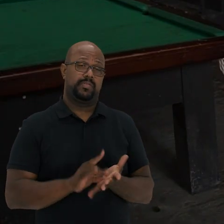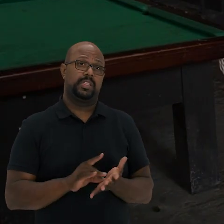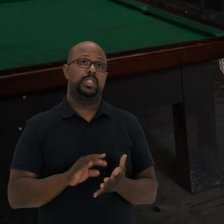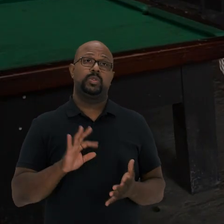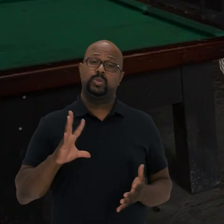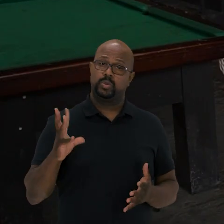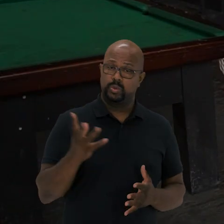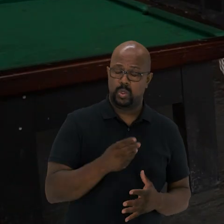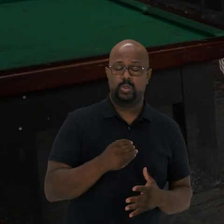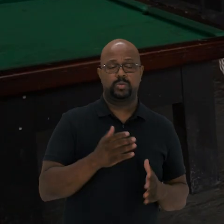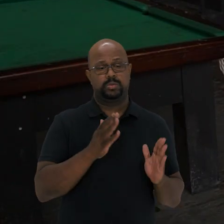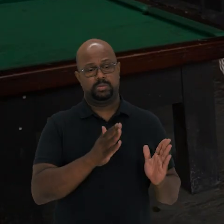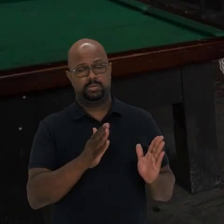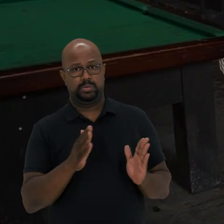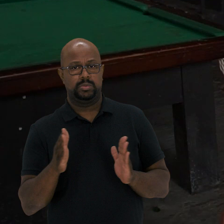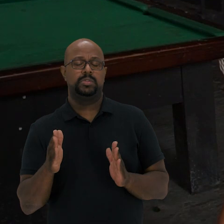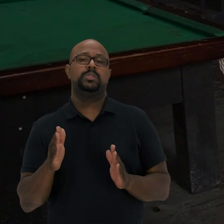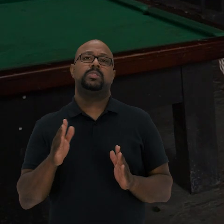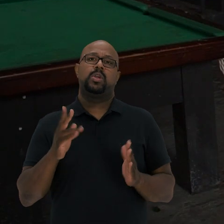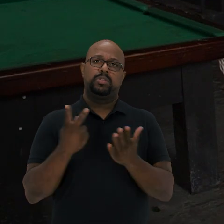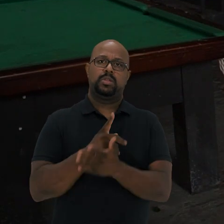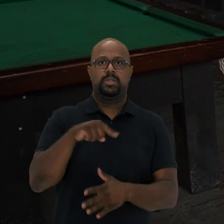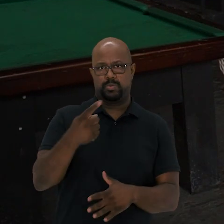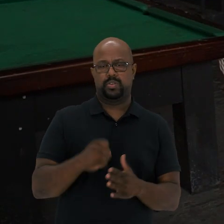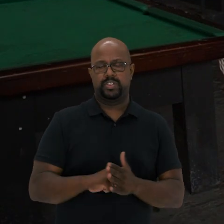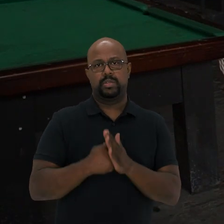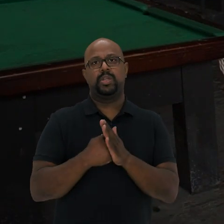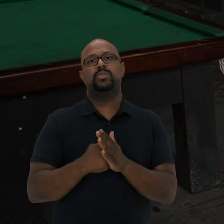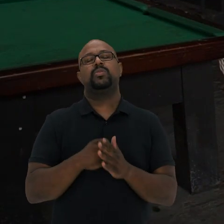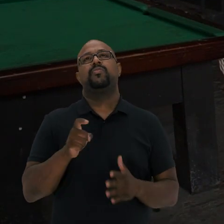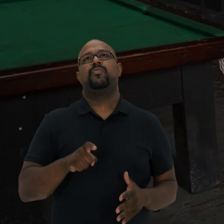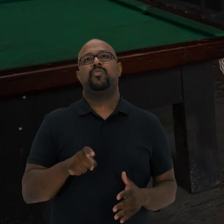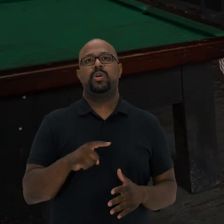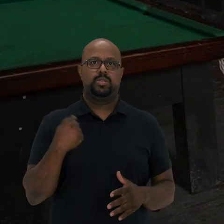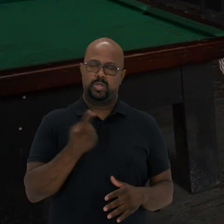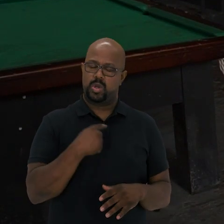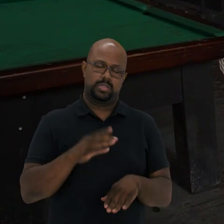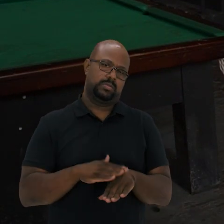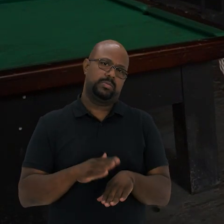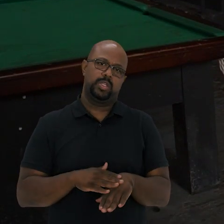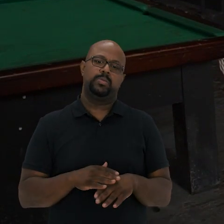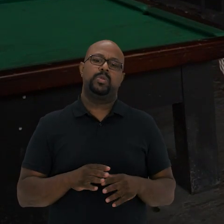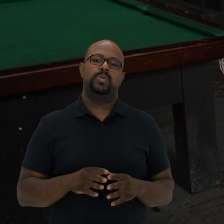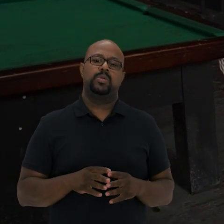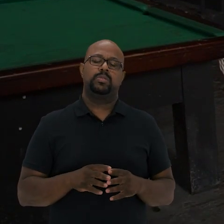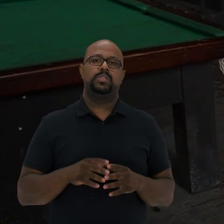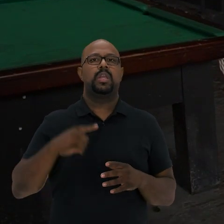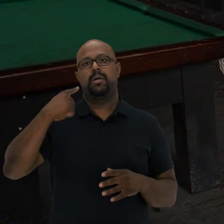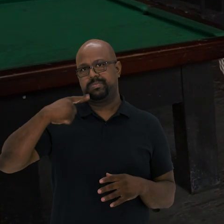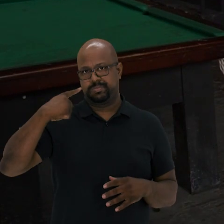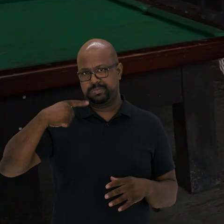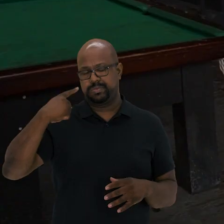verdade, todo o trâmite que ocorreu após o fechamento foi nosso, através